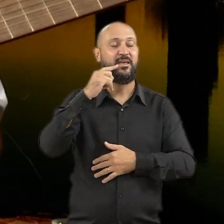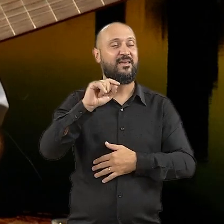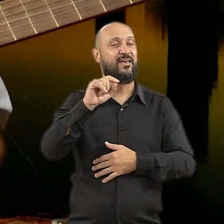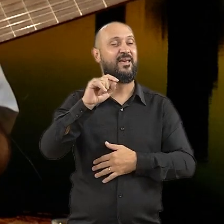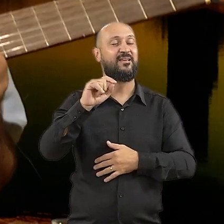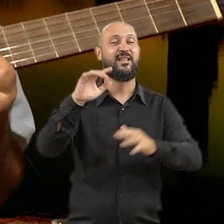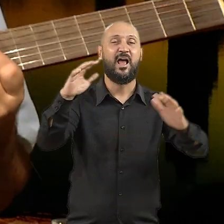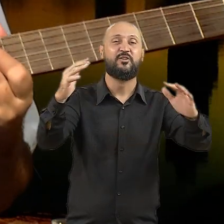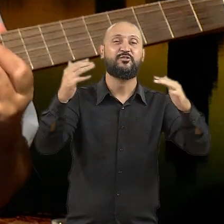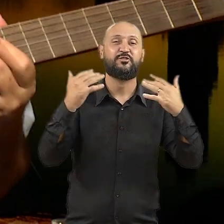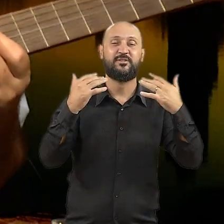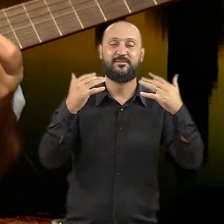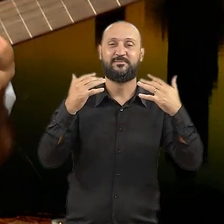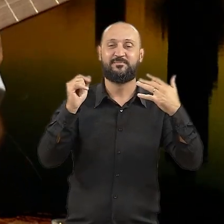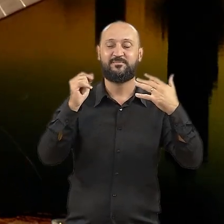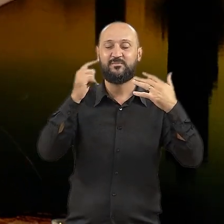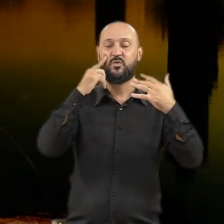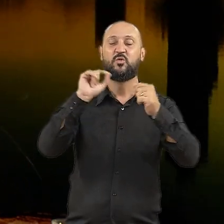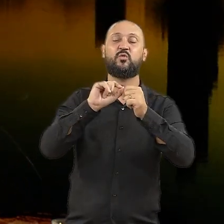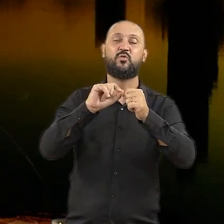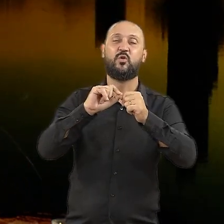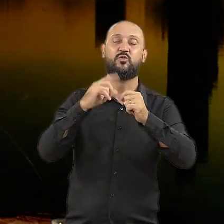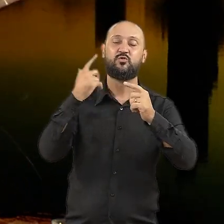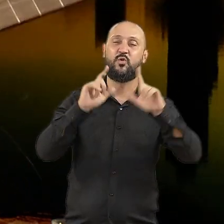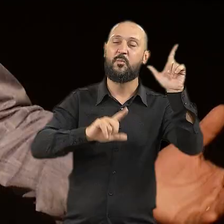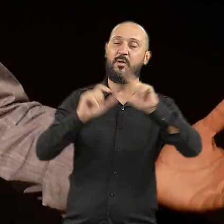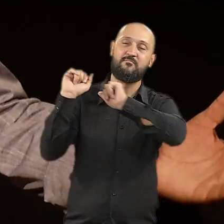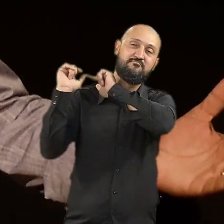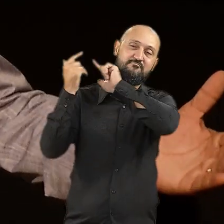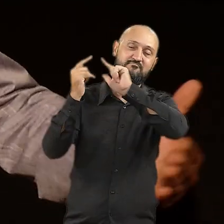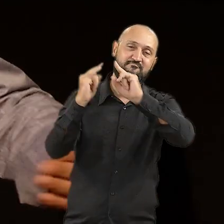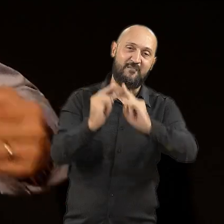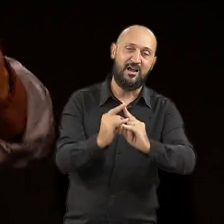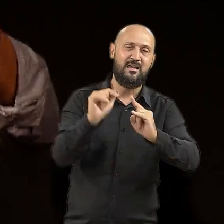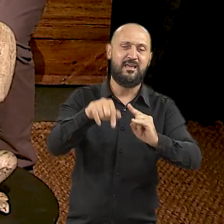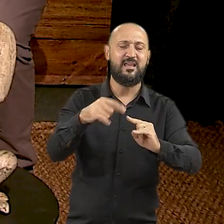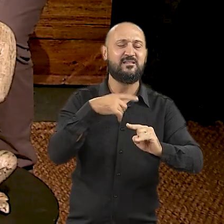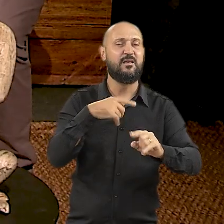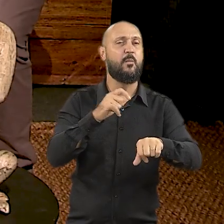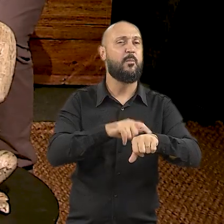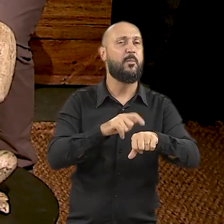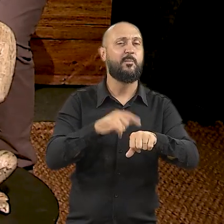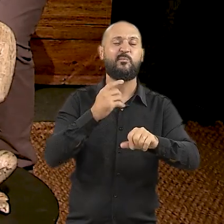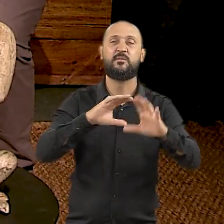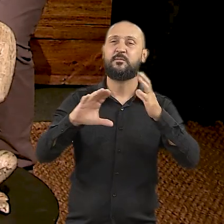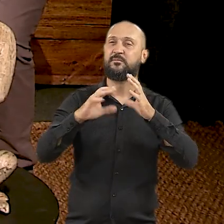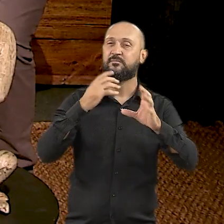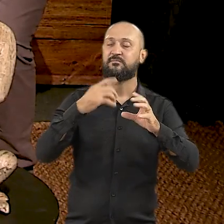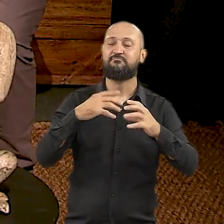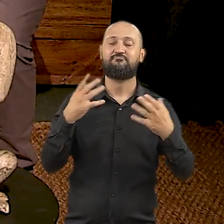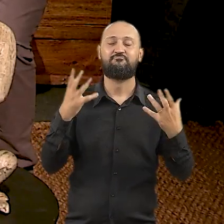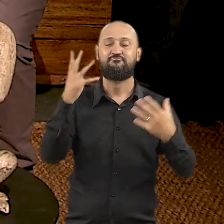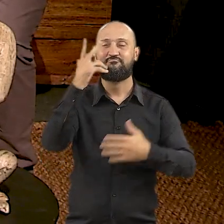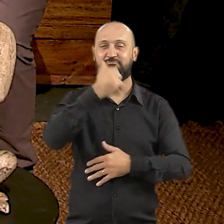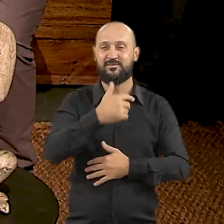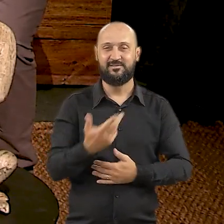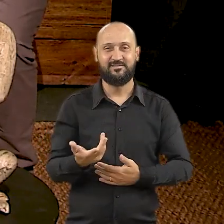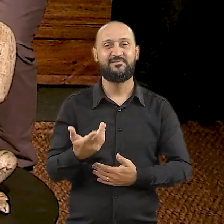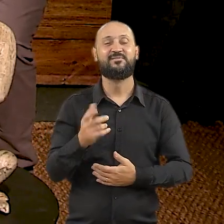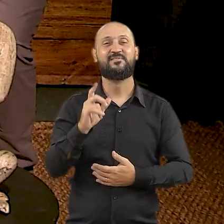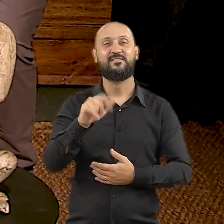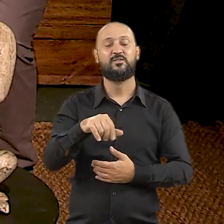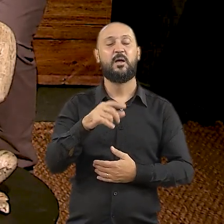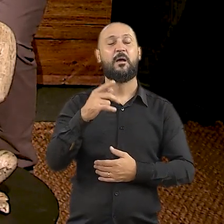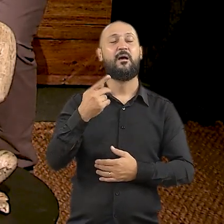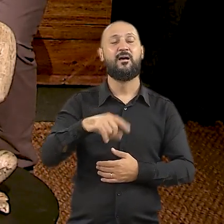ouvintes aí, para os telespectadores do Barroco ao Barracão. Do Barroco ao Barracão, esse quadro musical charmosíssimo. Muito